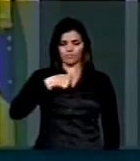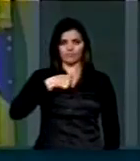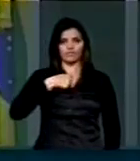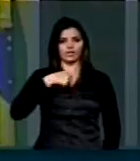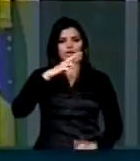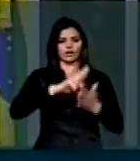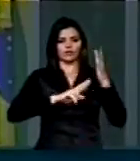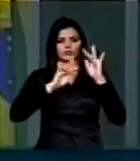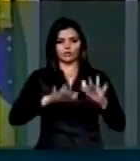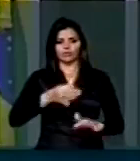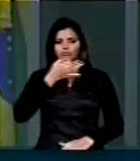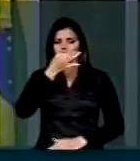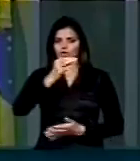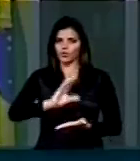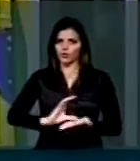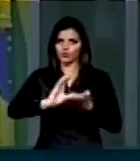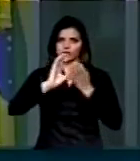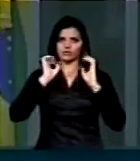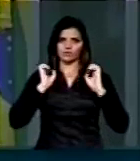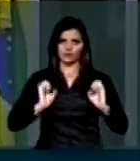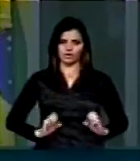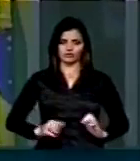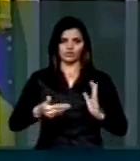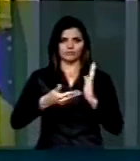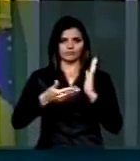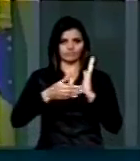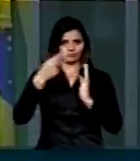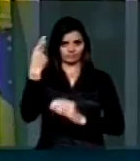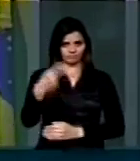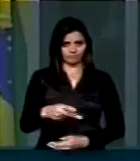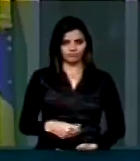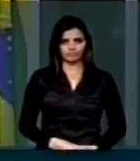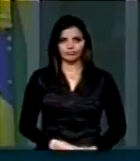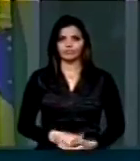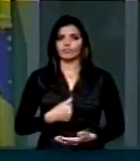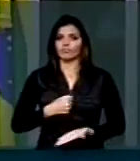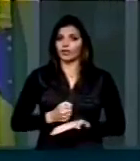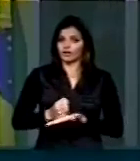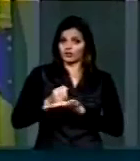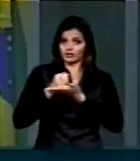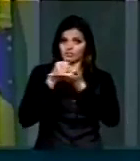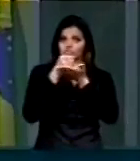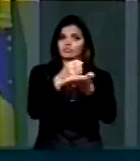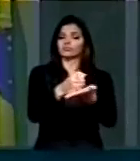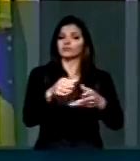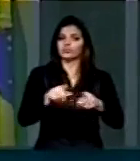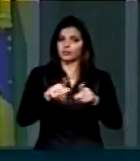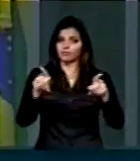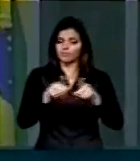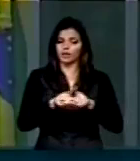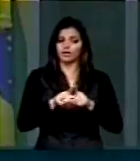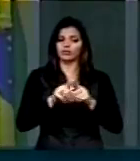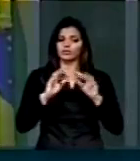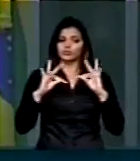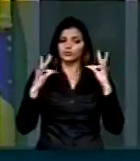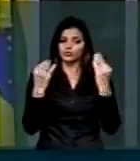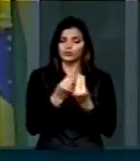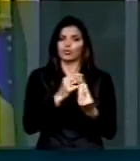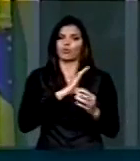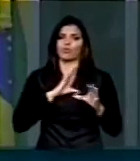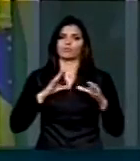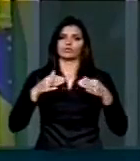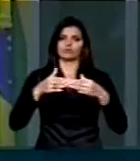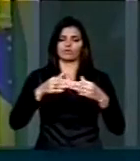Essa é a posição do Conselho de Ética da Câmara dos Deputados, respaldada também pela nossa douta Comissão